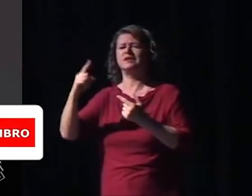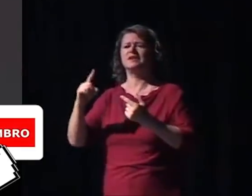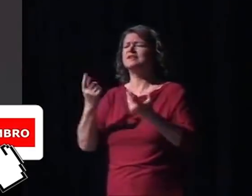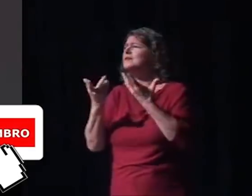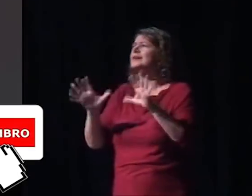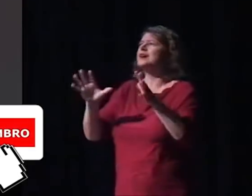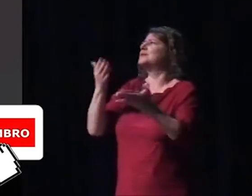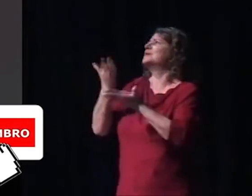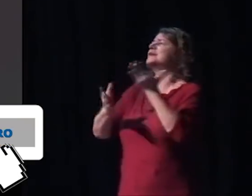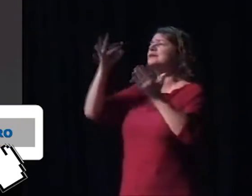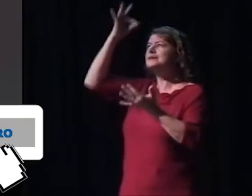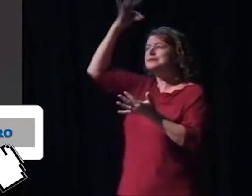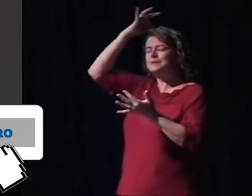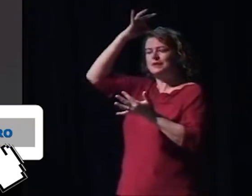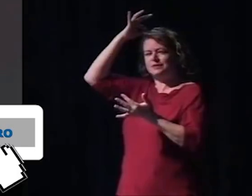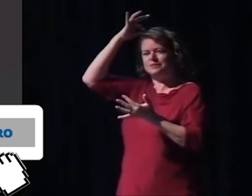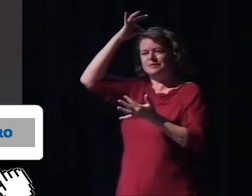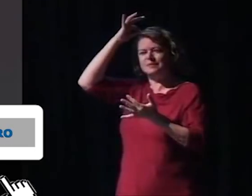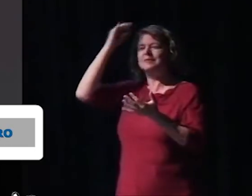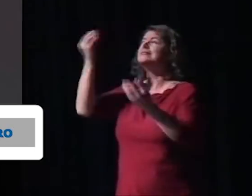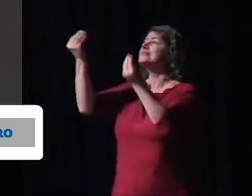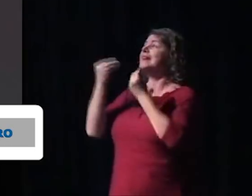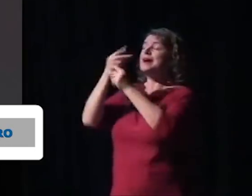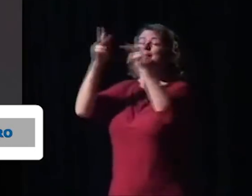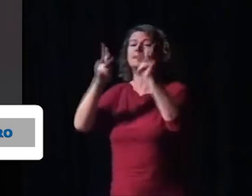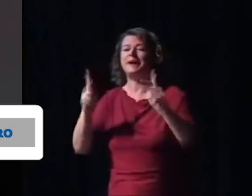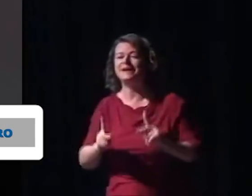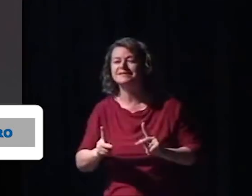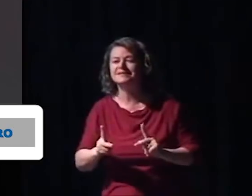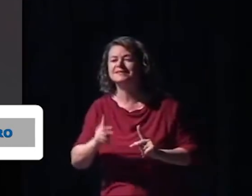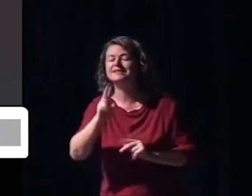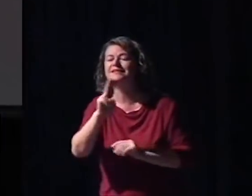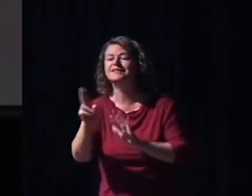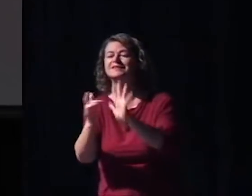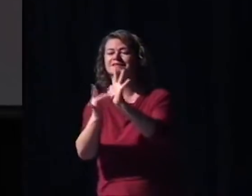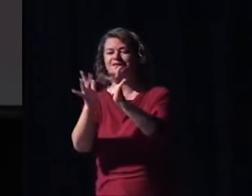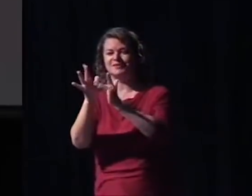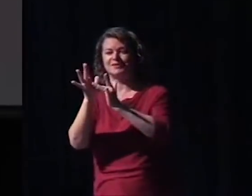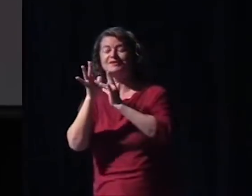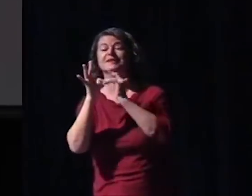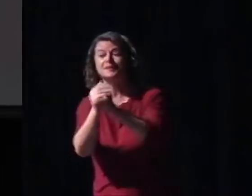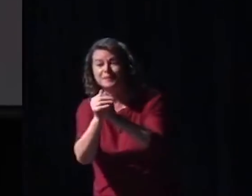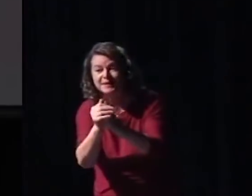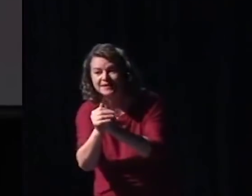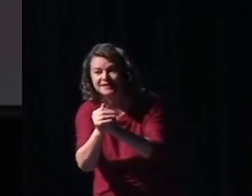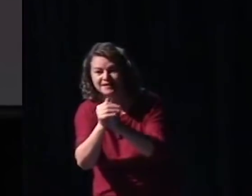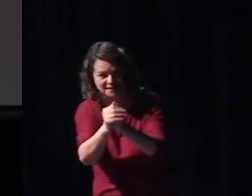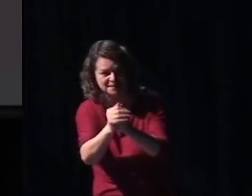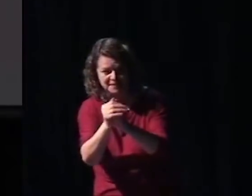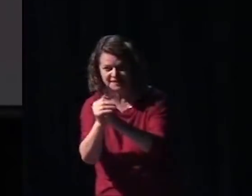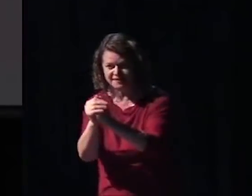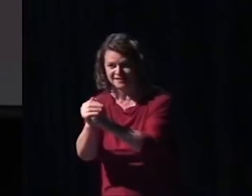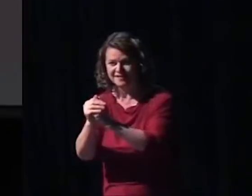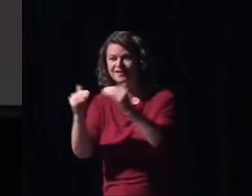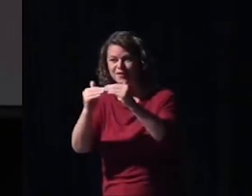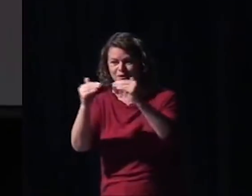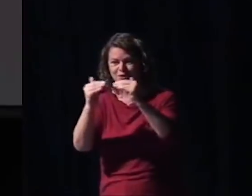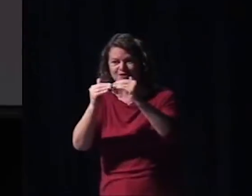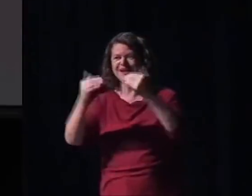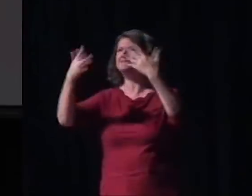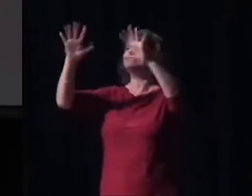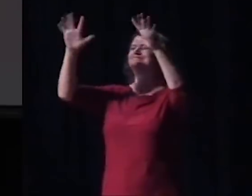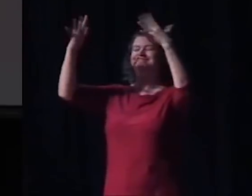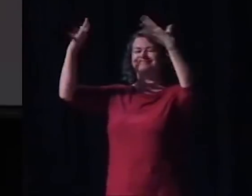novo a paz, em nome de Jesus. Amém, amém, amém. Você pode dizer amém? Você pode dar uma salva de palmas para Jesus Cristo?